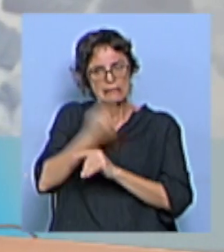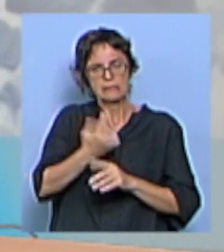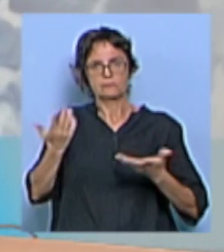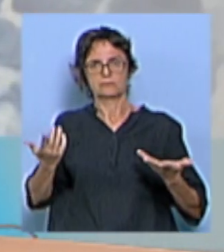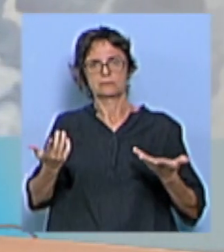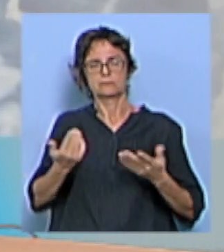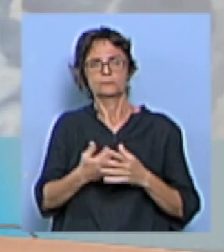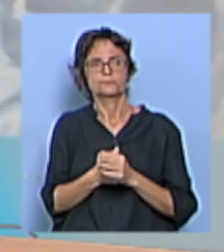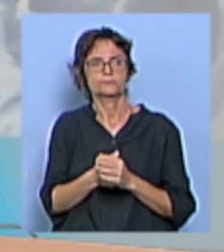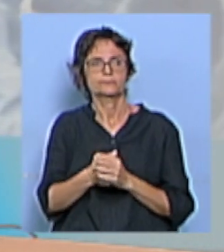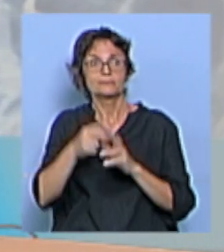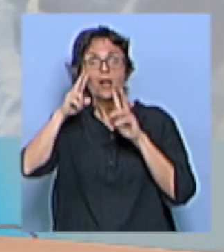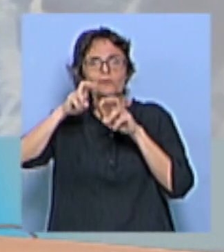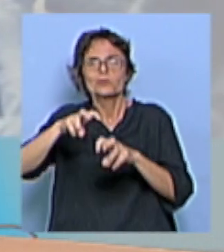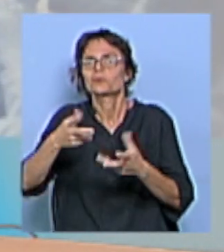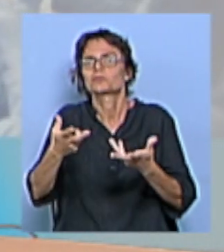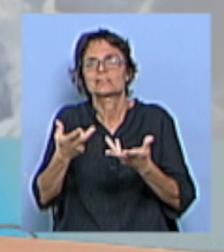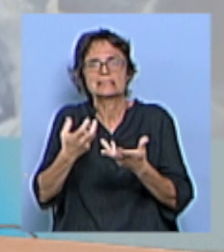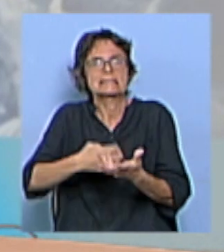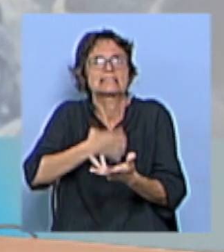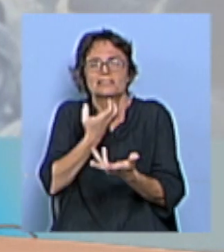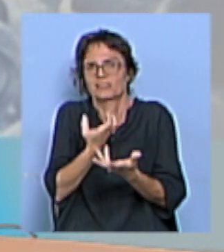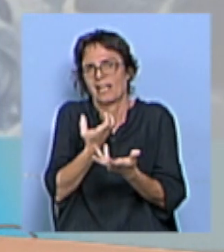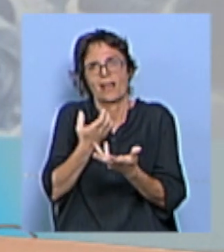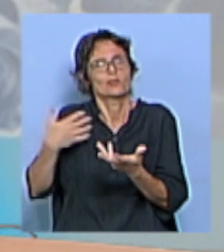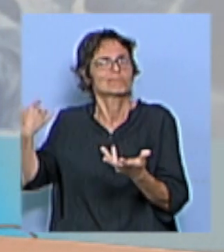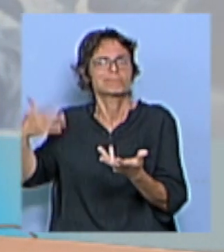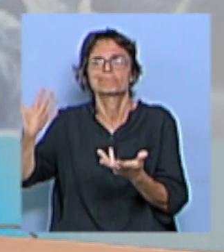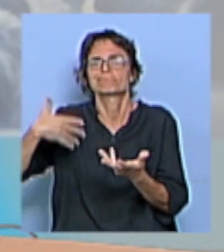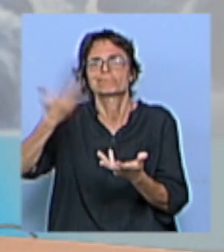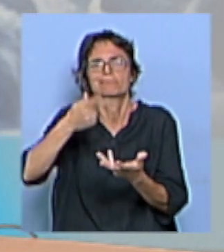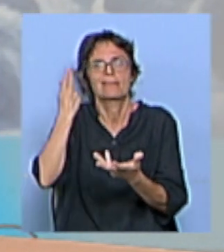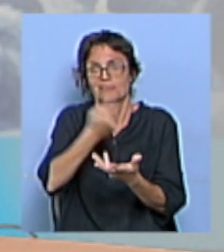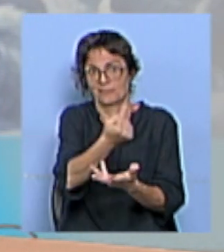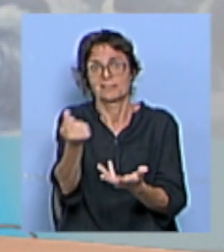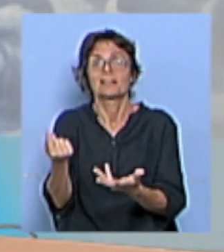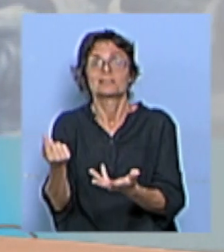o grande graal, digamos assim, que se procura. É necessário realmente